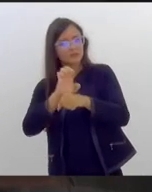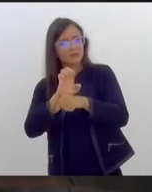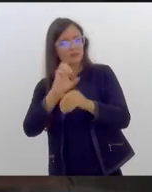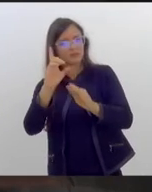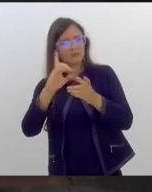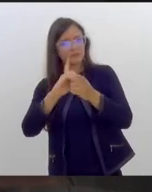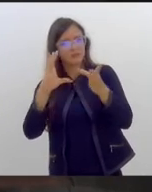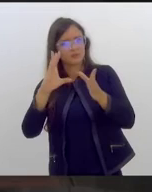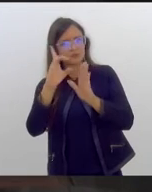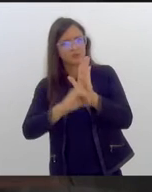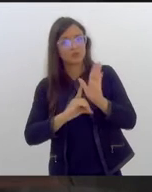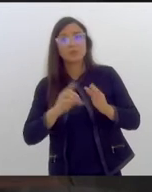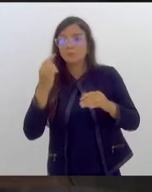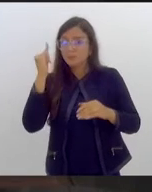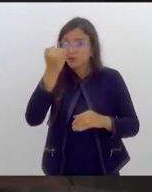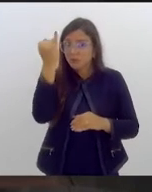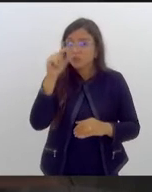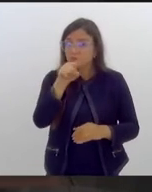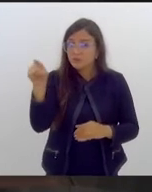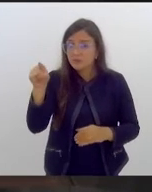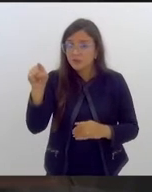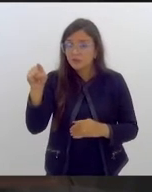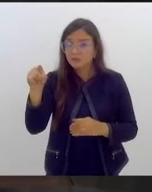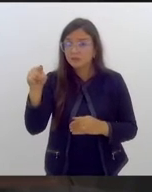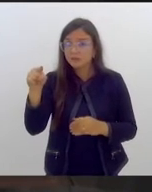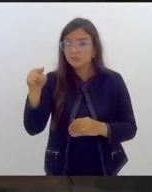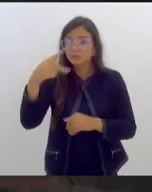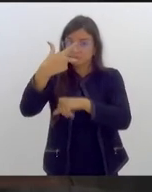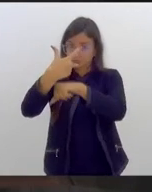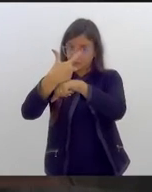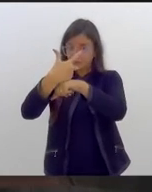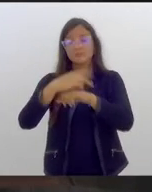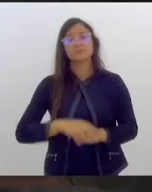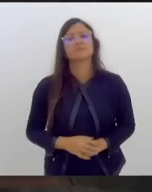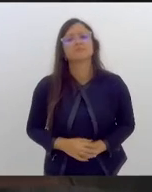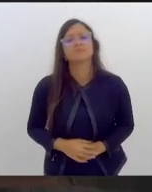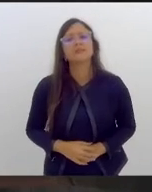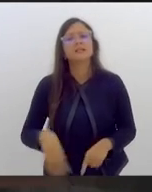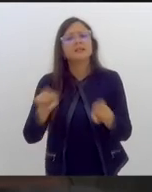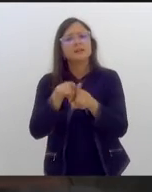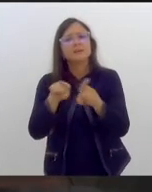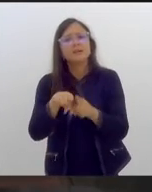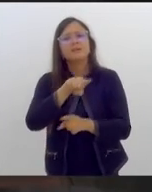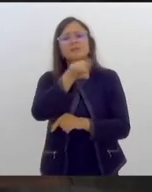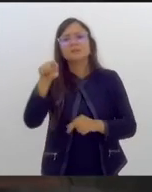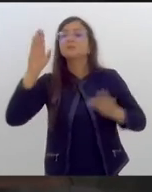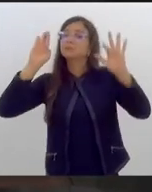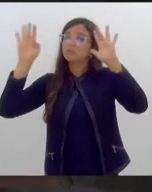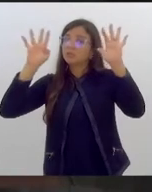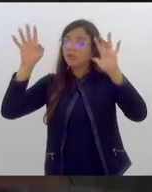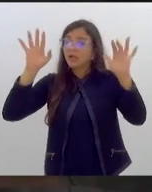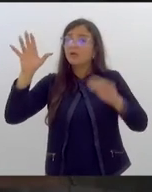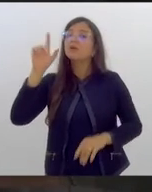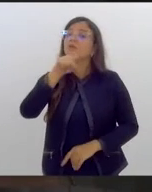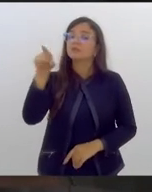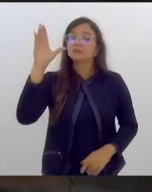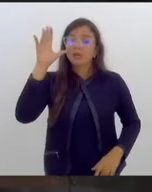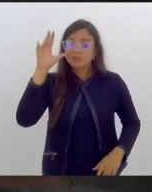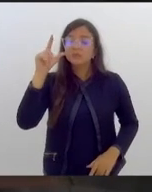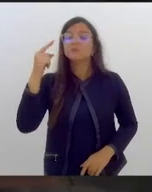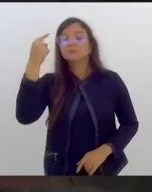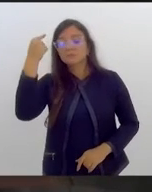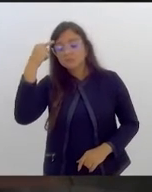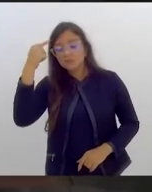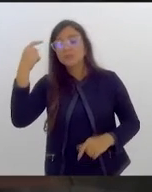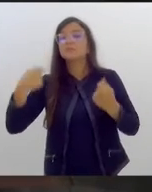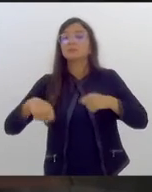que nos assiste se a democracia é um valor importante para você que nos assiste vale a pena você refletir vale a pena você refletir porque no